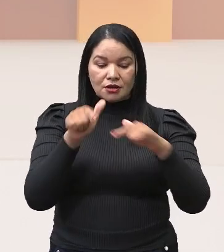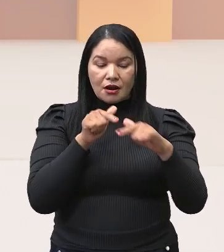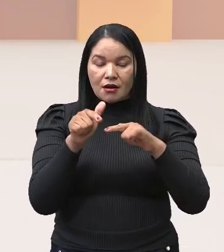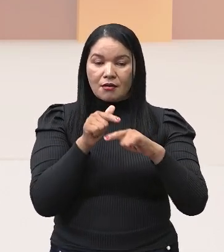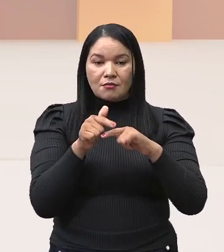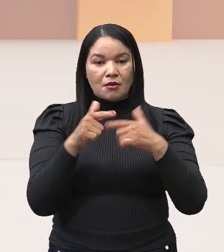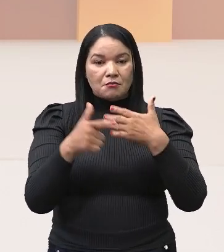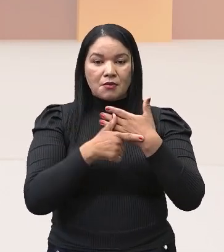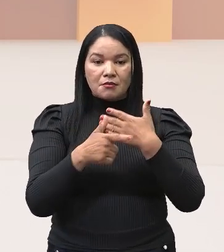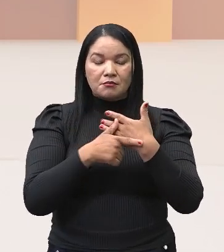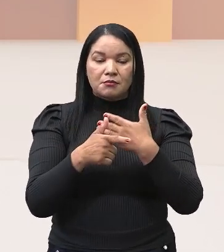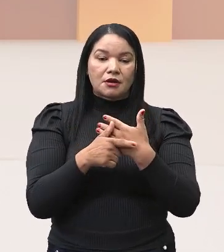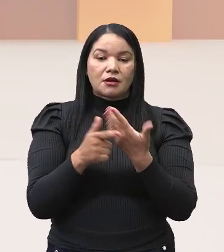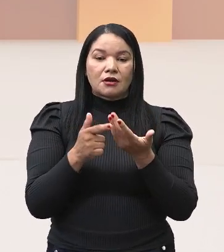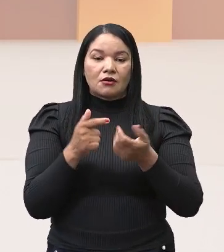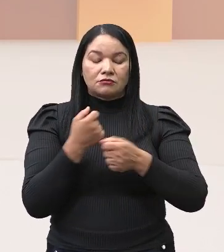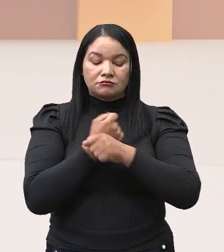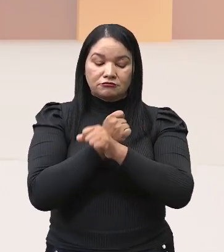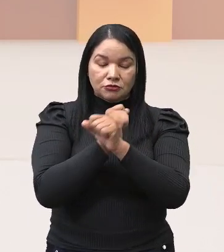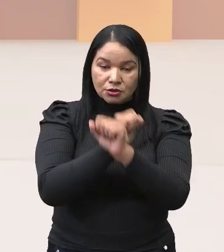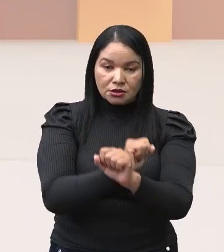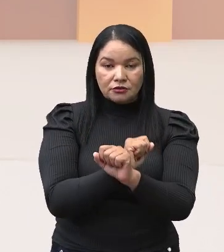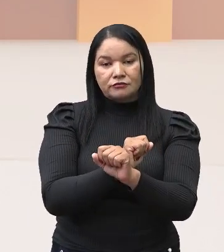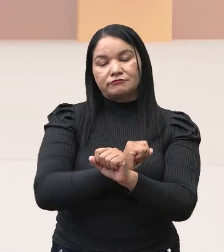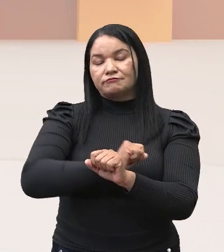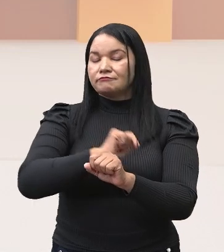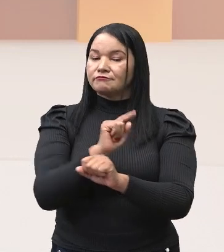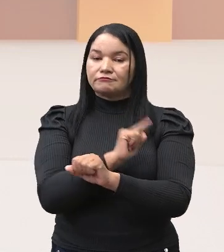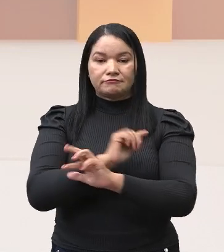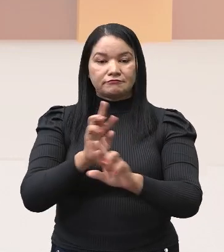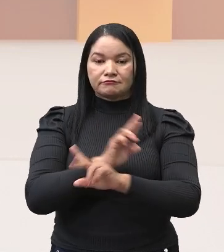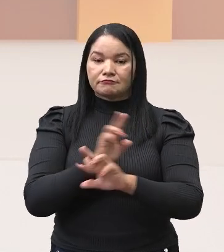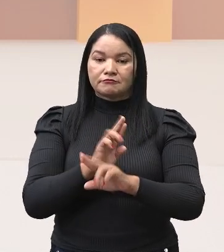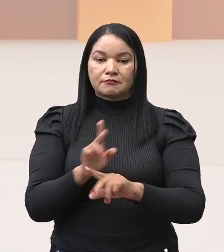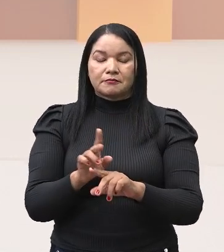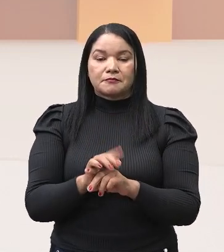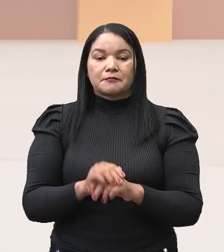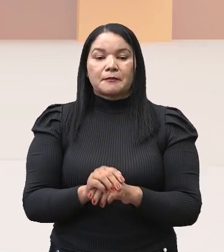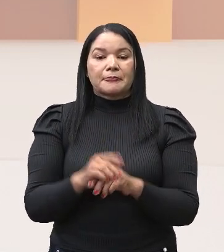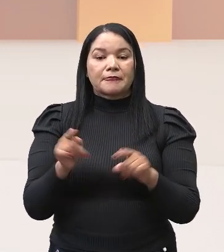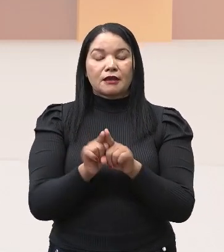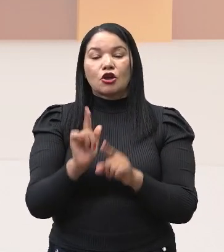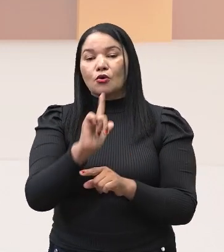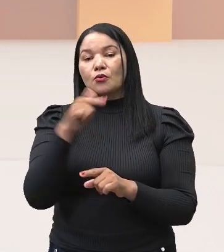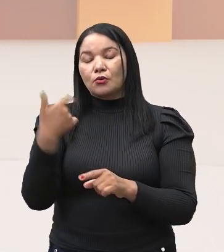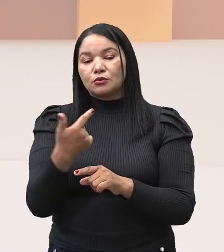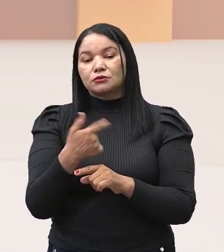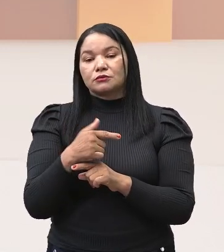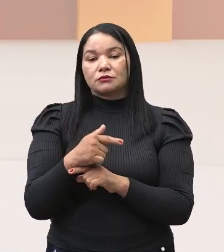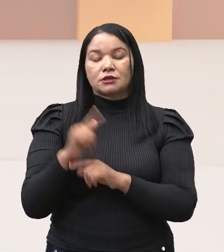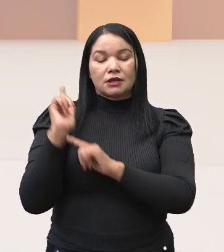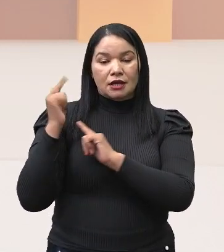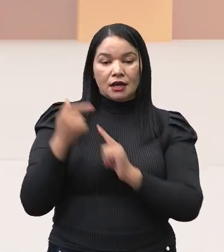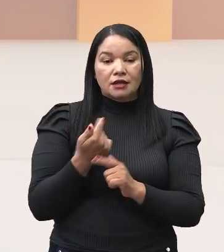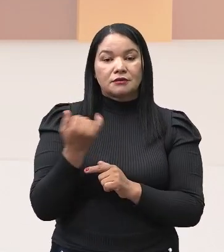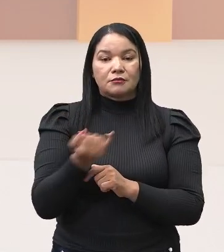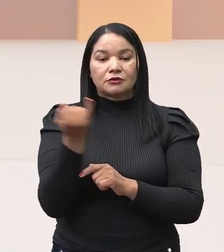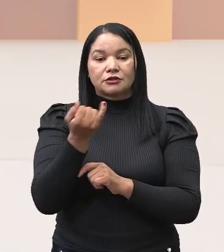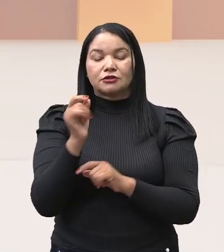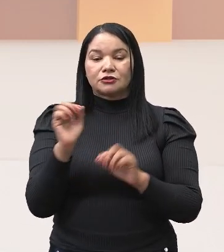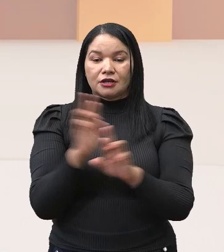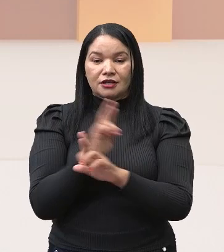papel desempenhado na escravidão. Outro legado muito importante é em relação